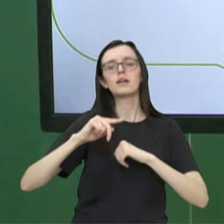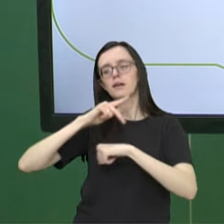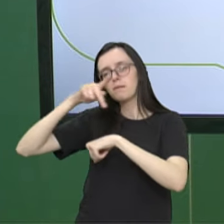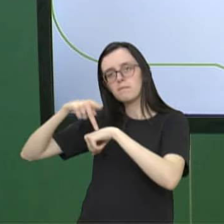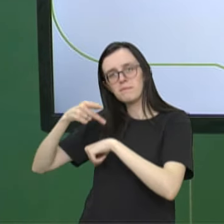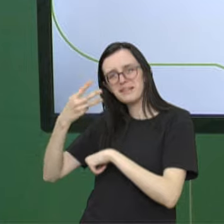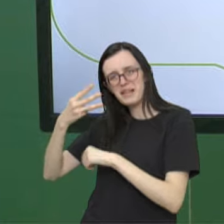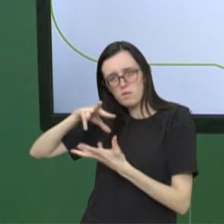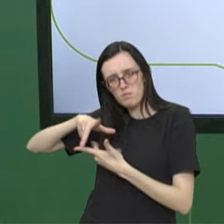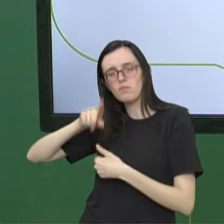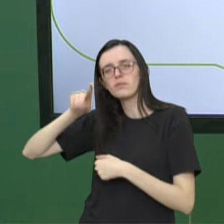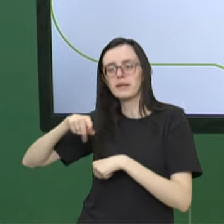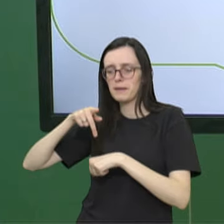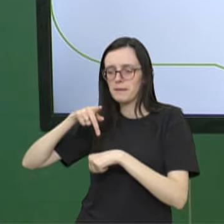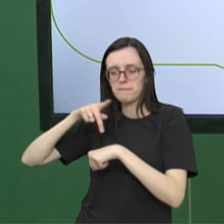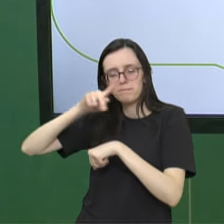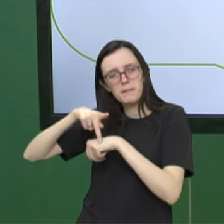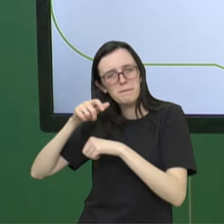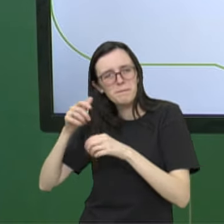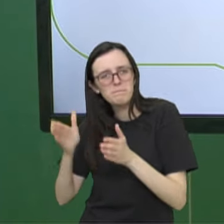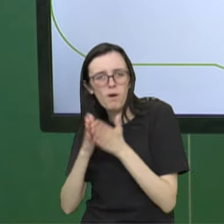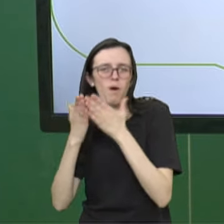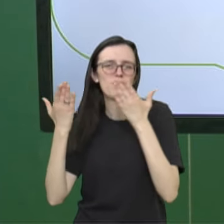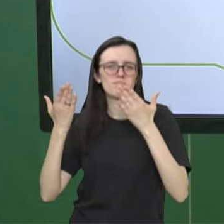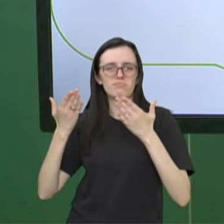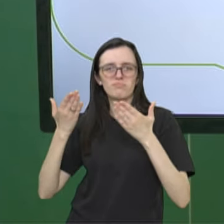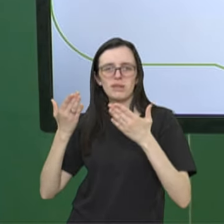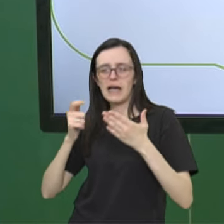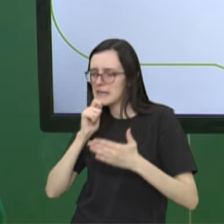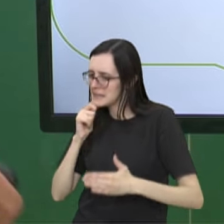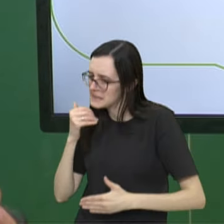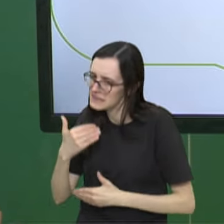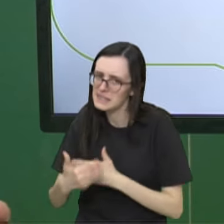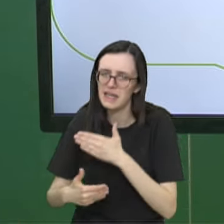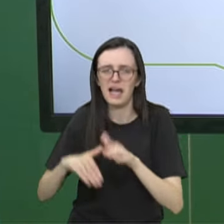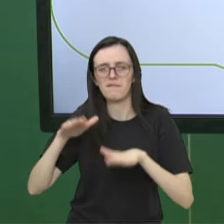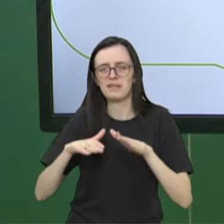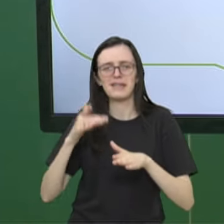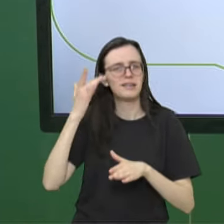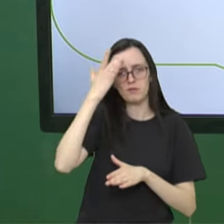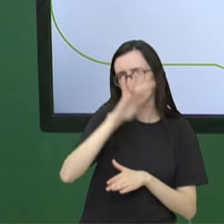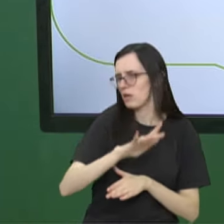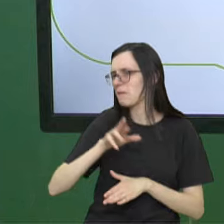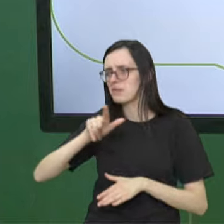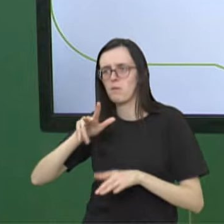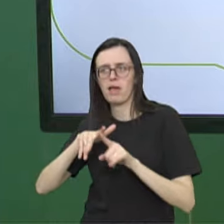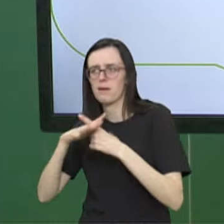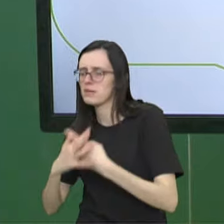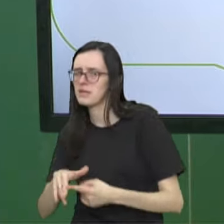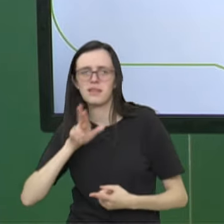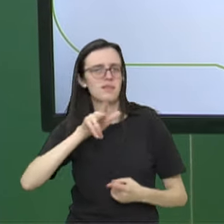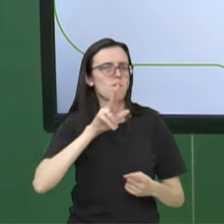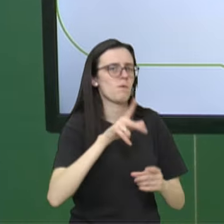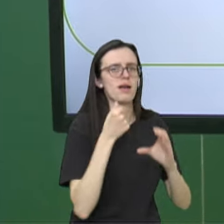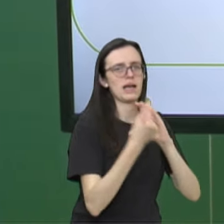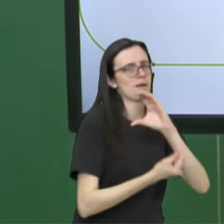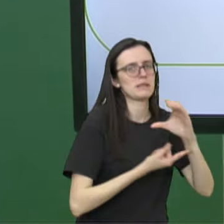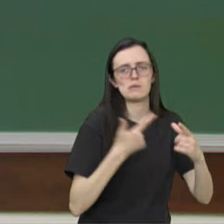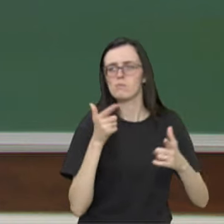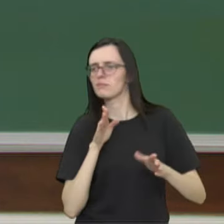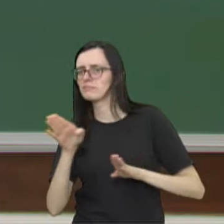países mais pobres e subdesenvolvidos e que não são alinhados, que alguns deles não pertenciam, nem tanto ao mundo socialista e também